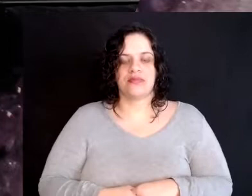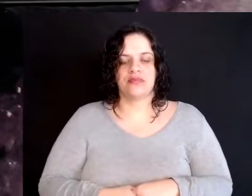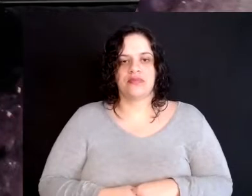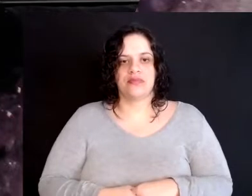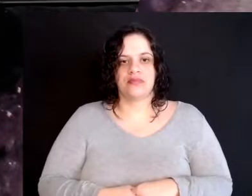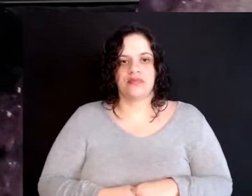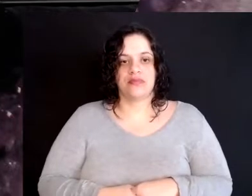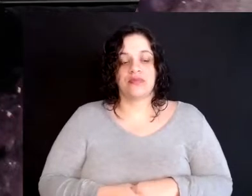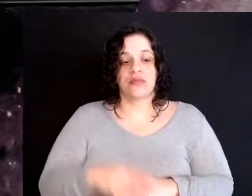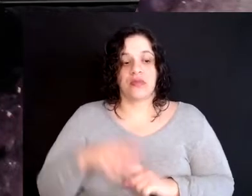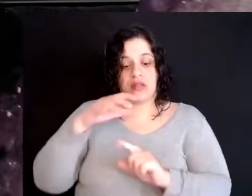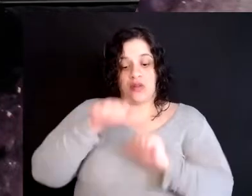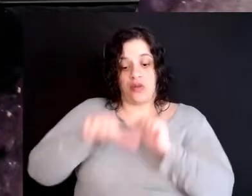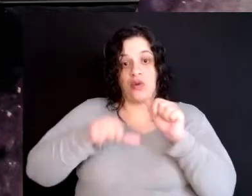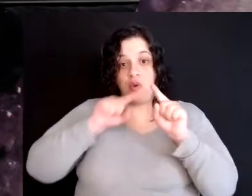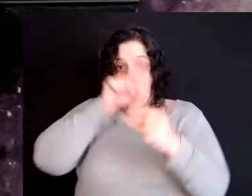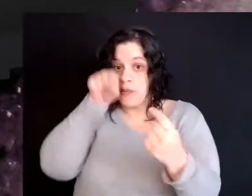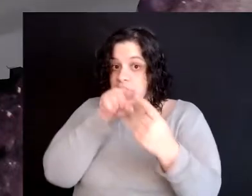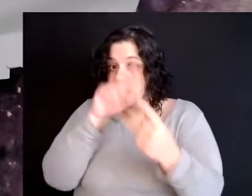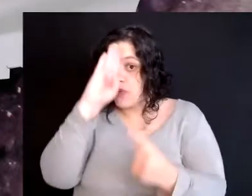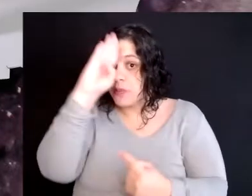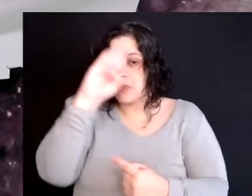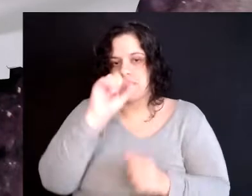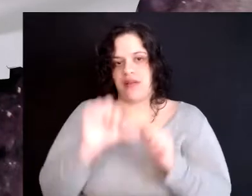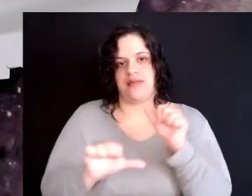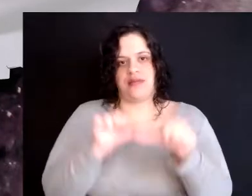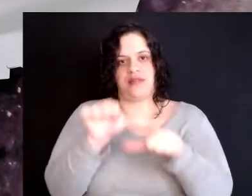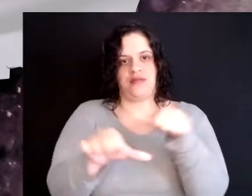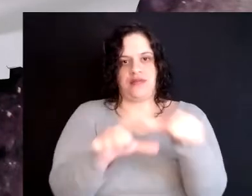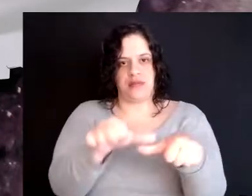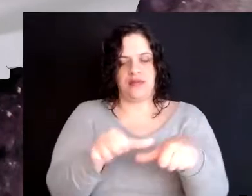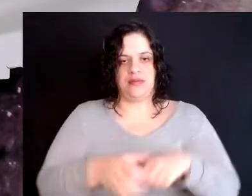Rumo à transformação.